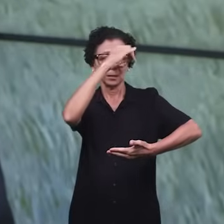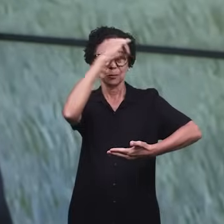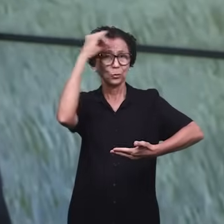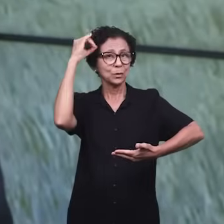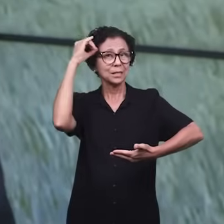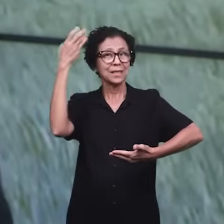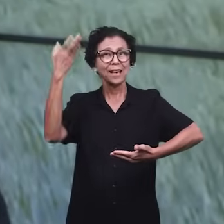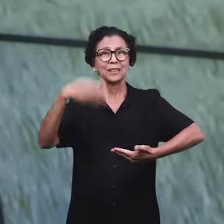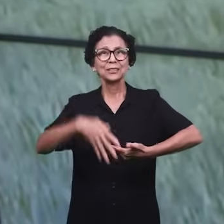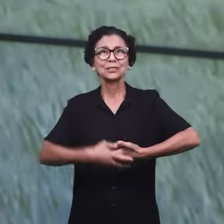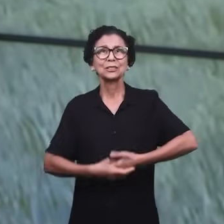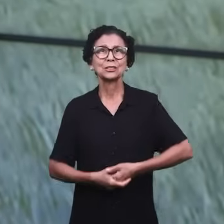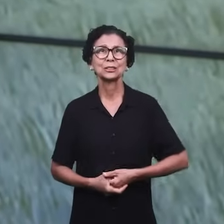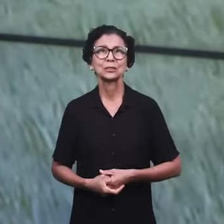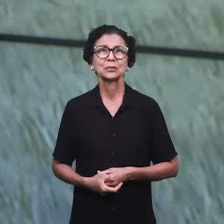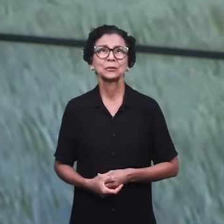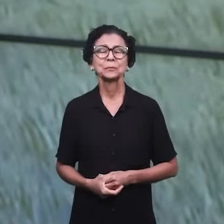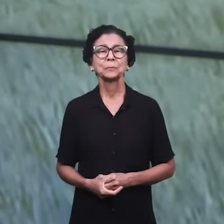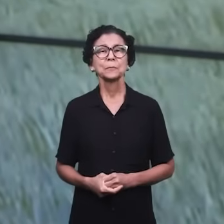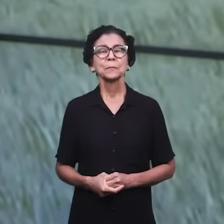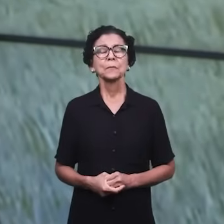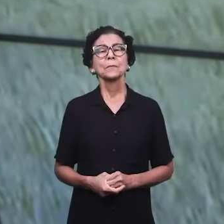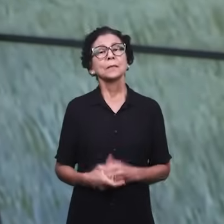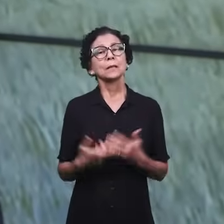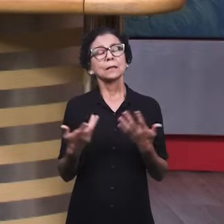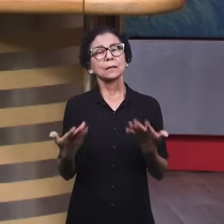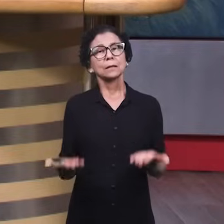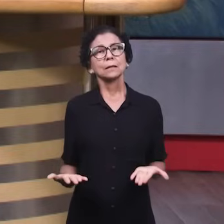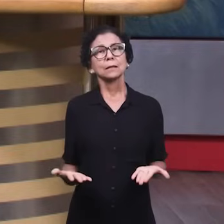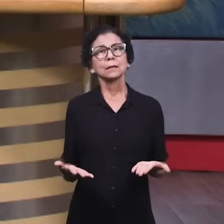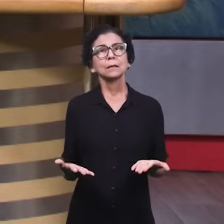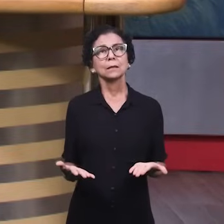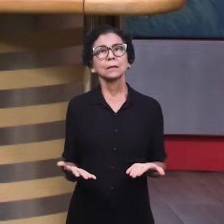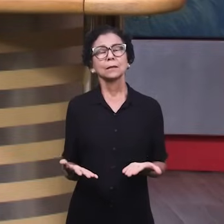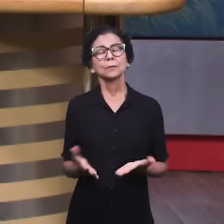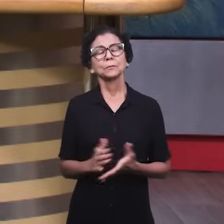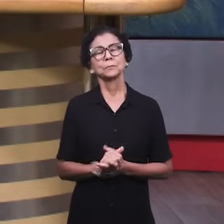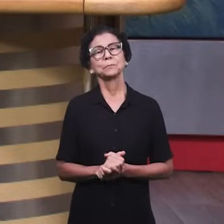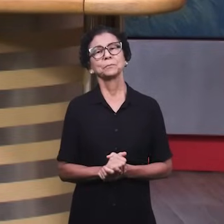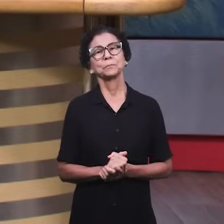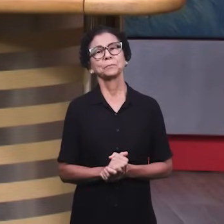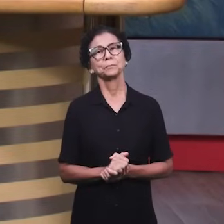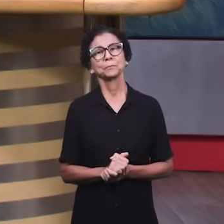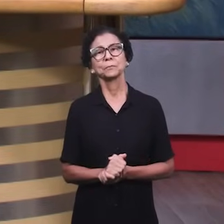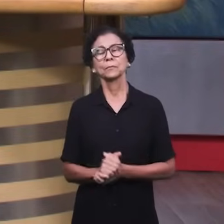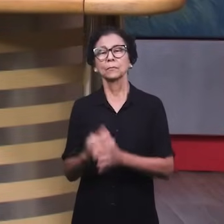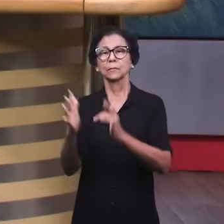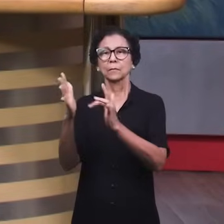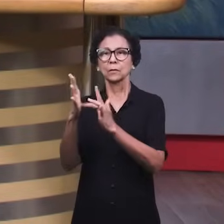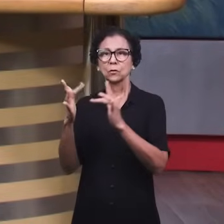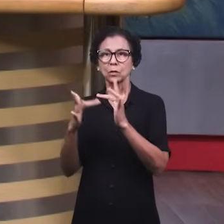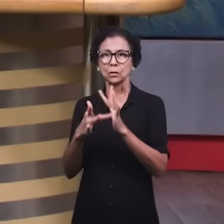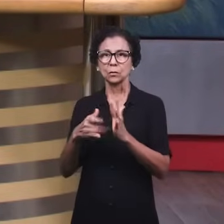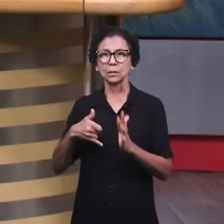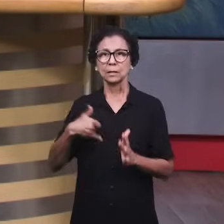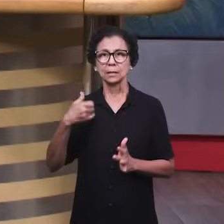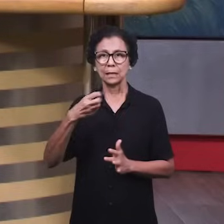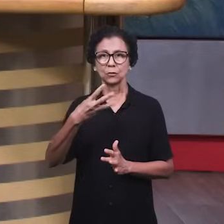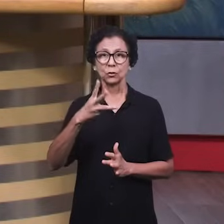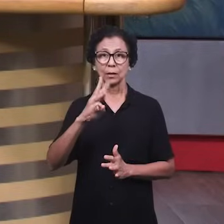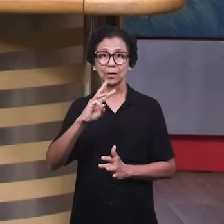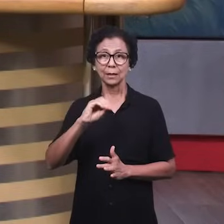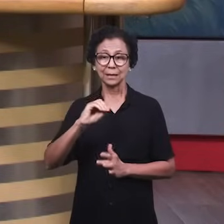o melhor exemplo aí já vindo agora pro Novo Testamento né Fábio é o de Jesus Jesus foi batizado aos 30 anos ou